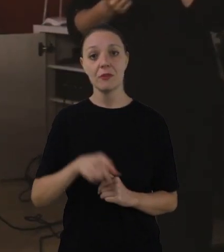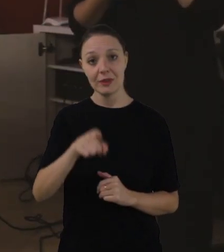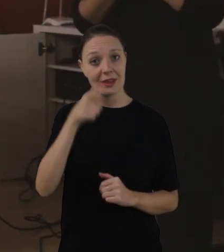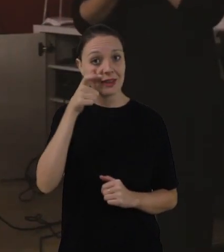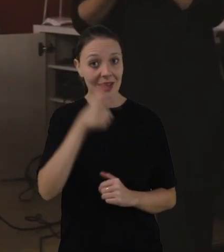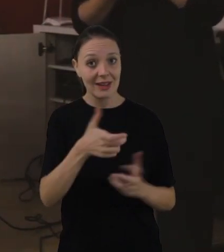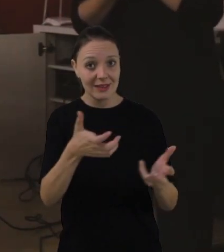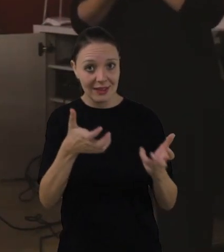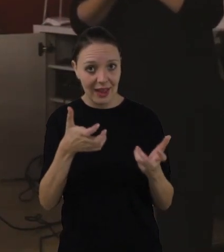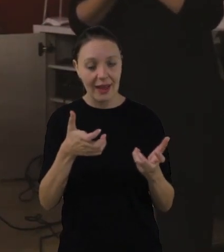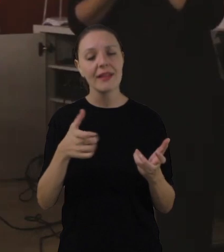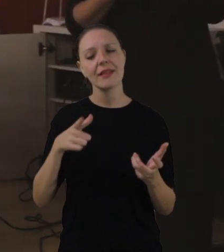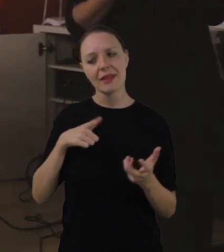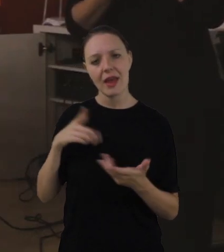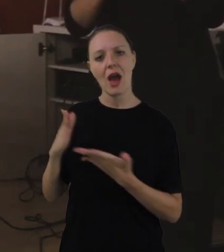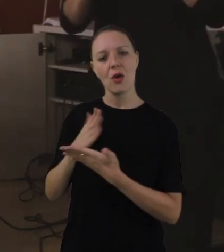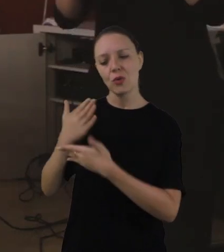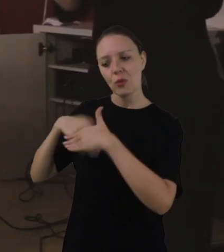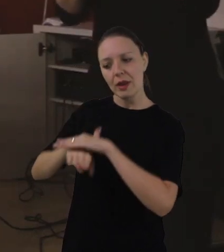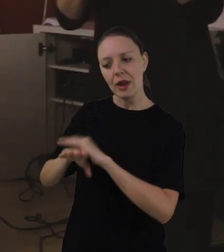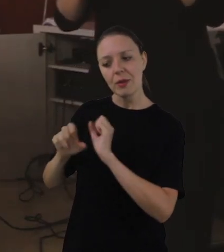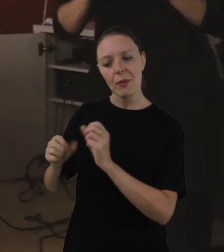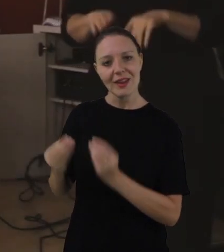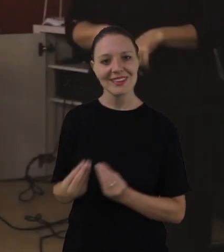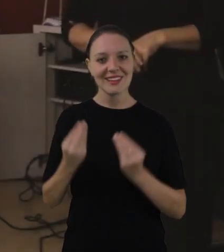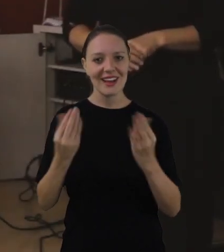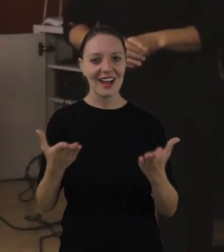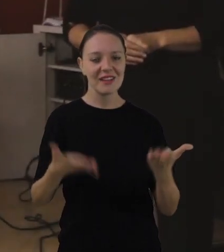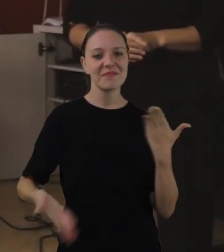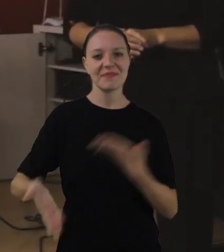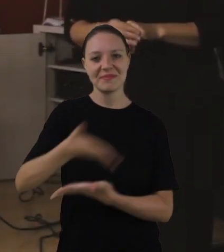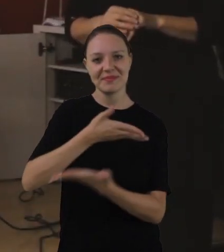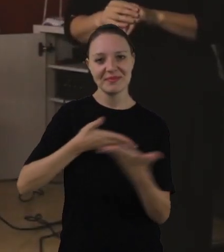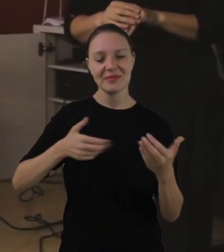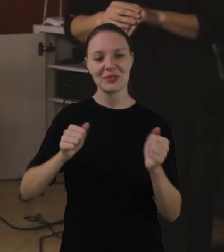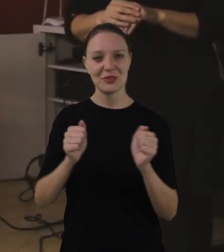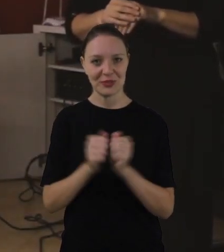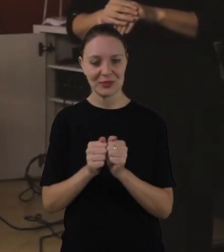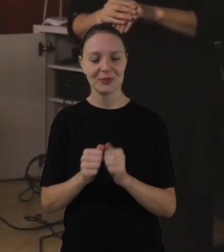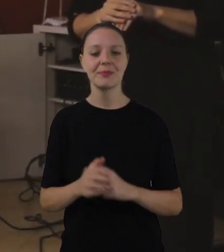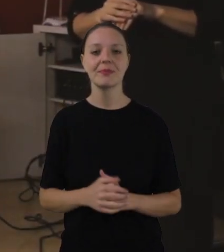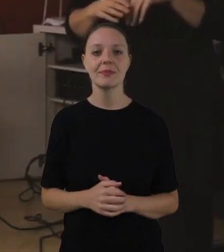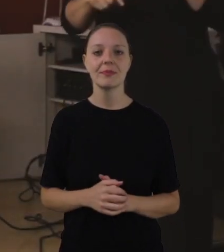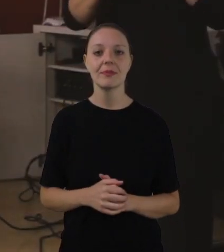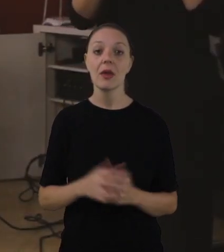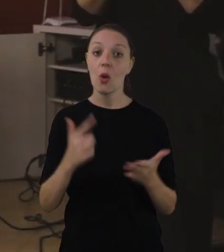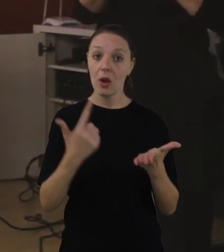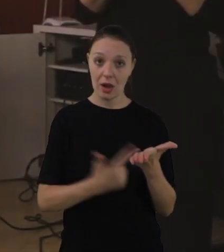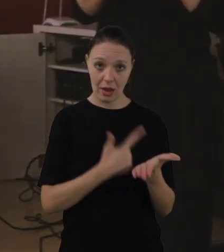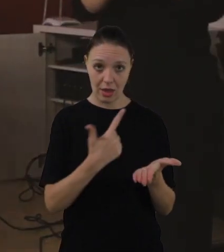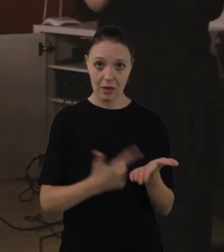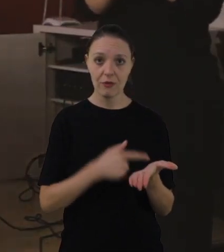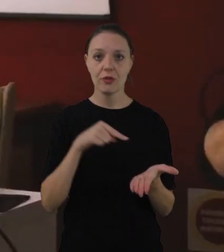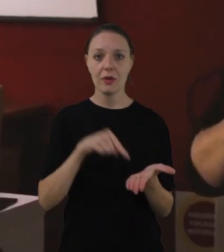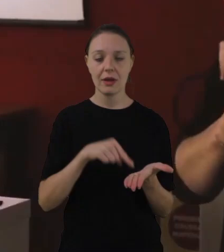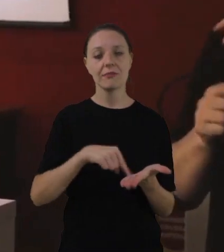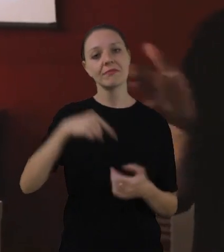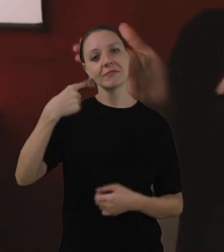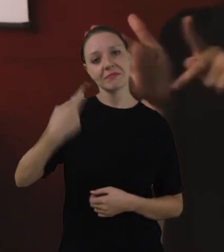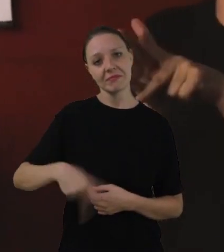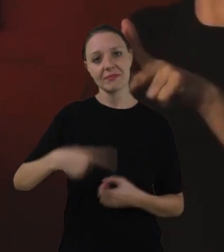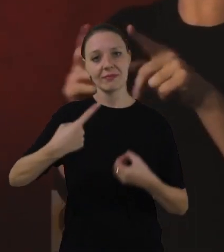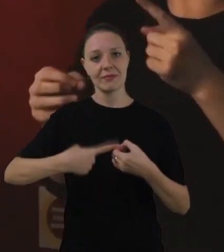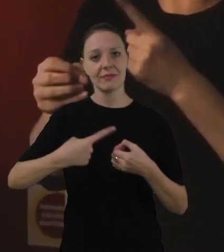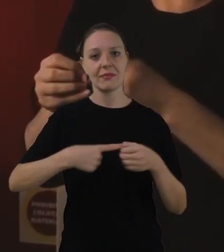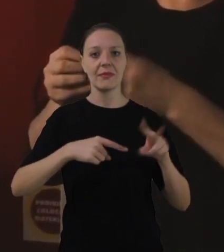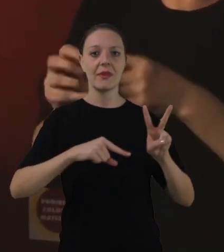edições que dá para a gente trabalhar e compartilhar com vocês, né? Então, inclusive, o Guardiões das Águas, ele é um livro de videira. Ele